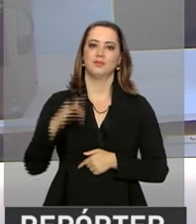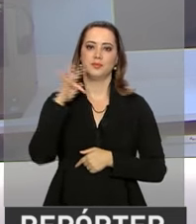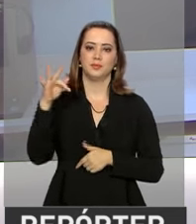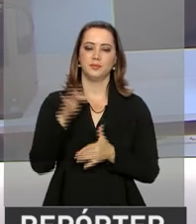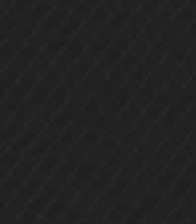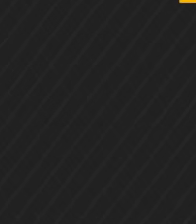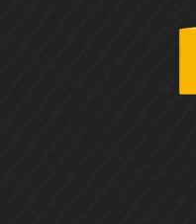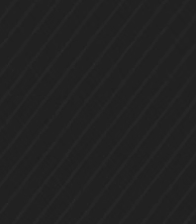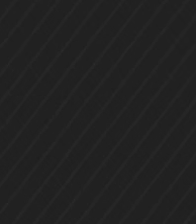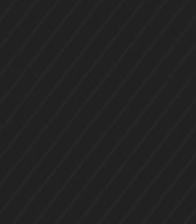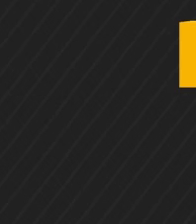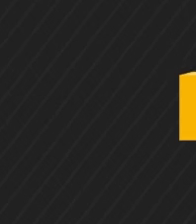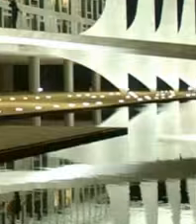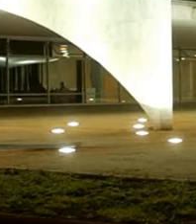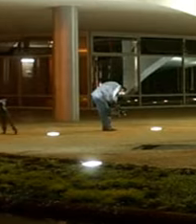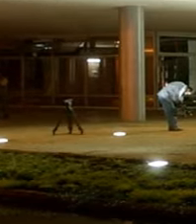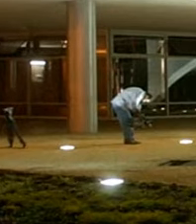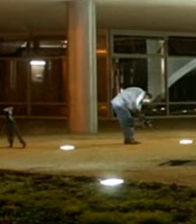governo federal.